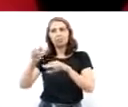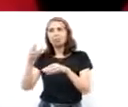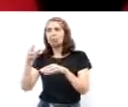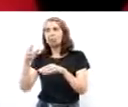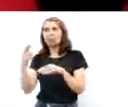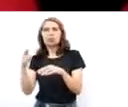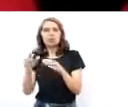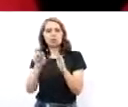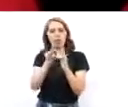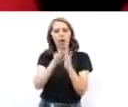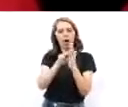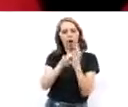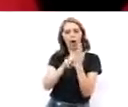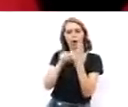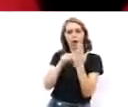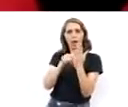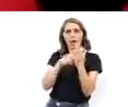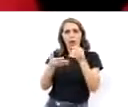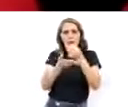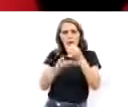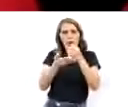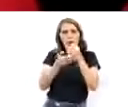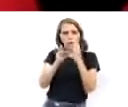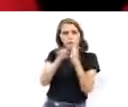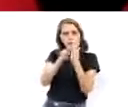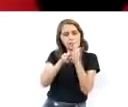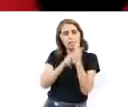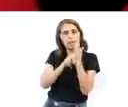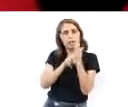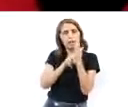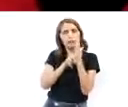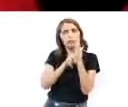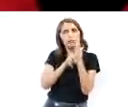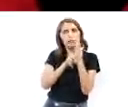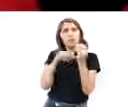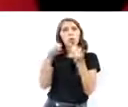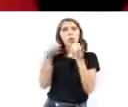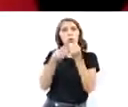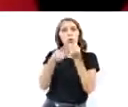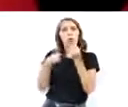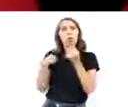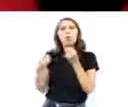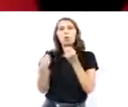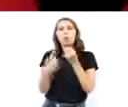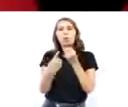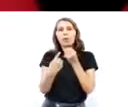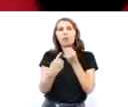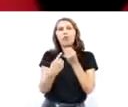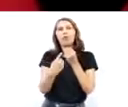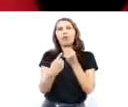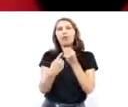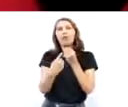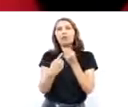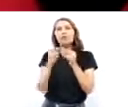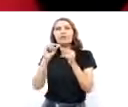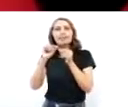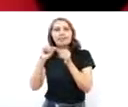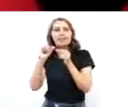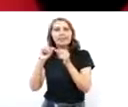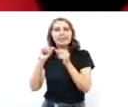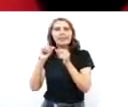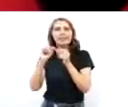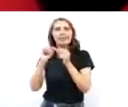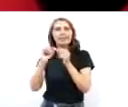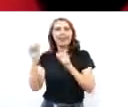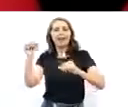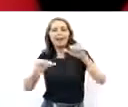uma base legal que dissesse o que faria esse aluno ser aprovado ou não aprovado. Então,